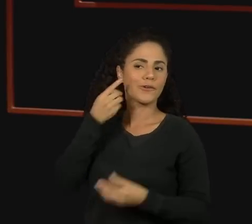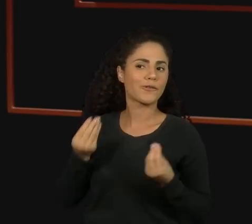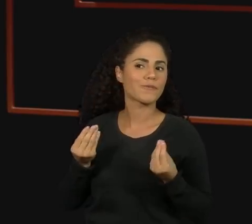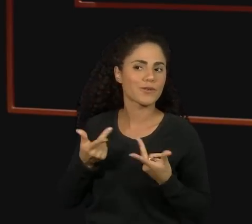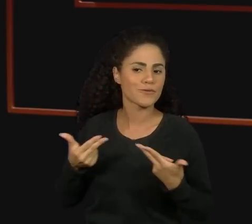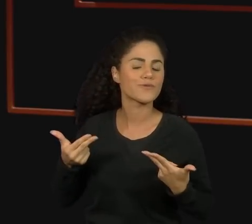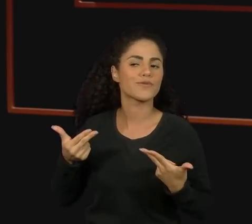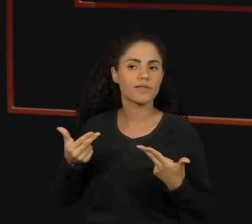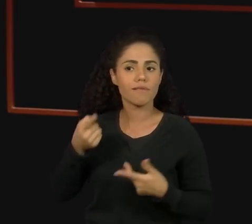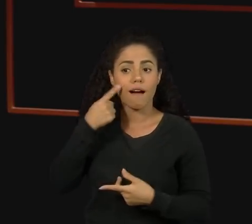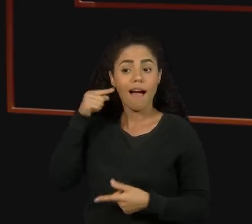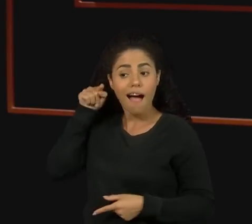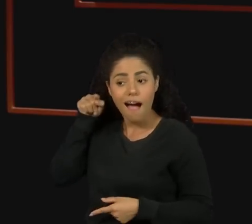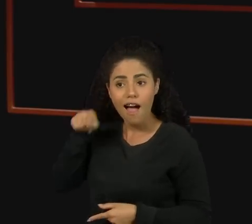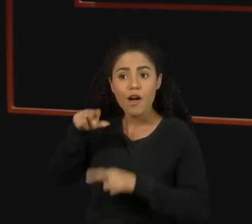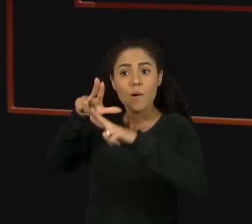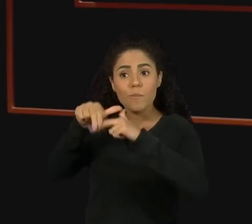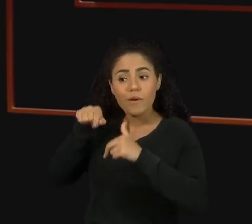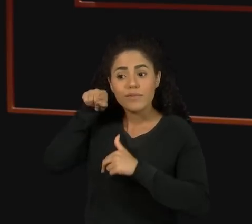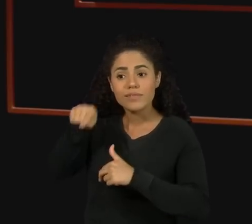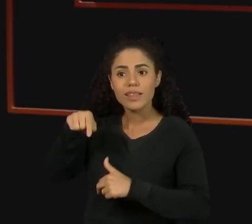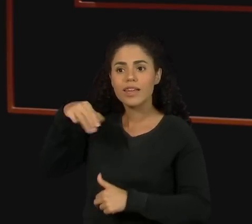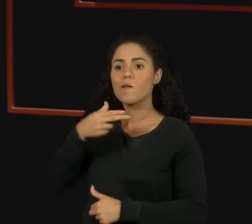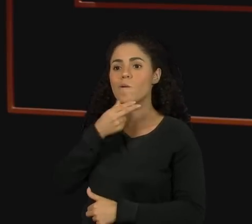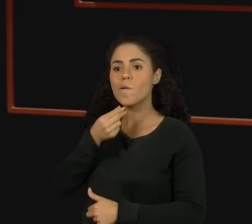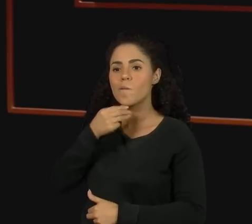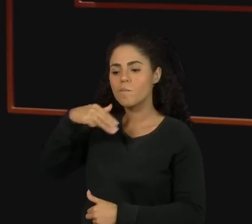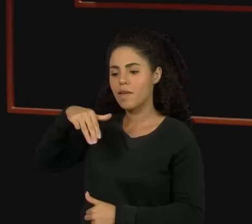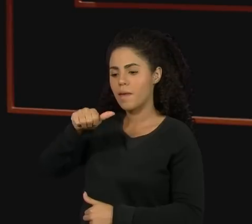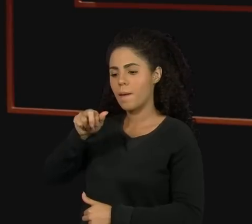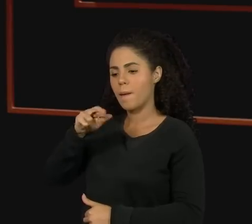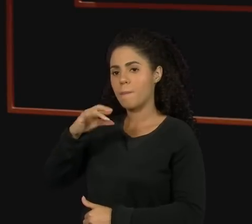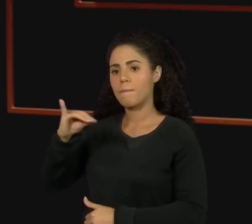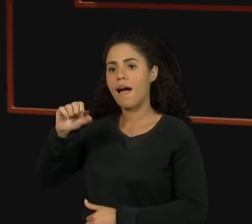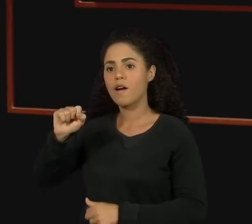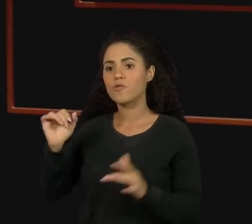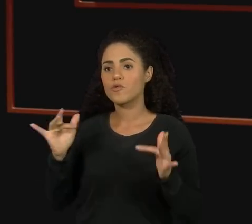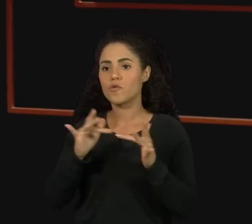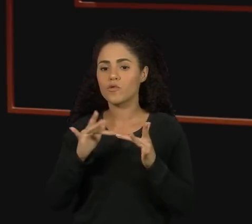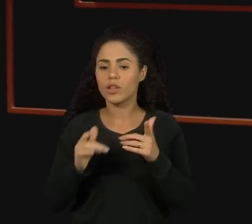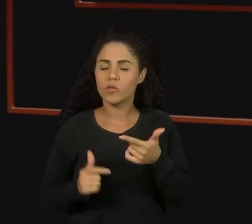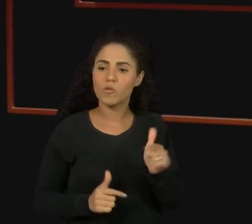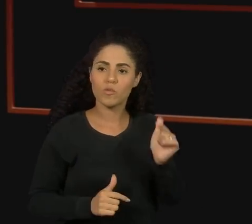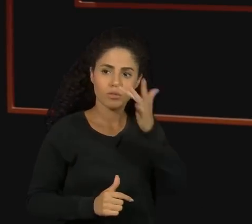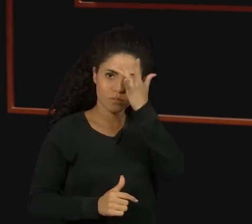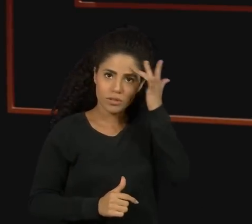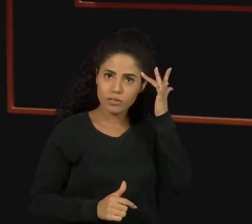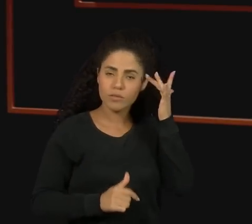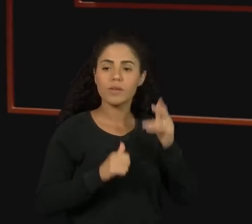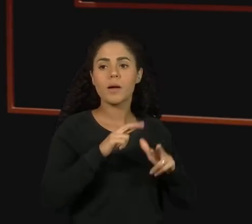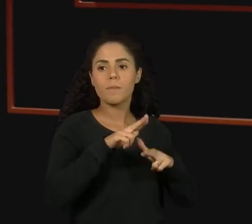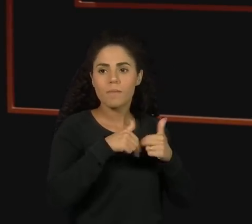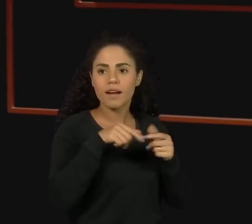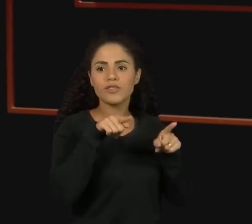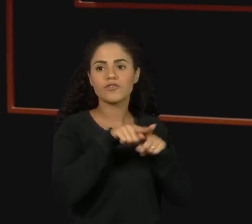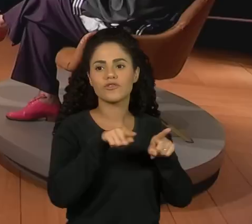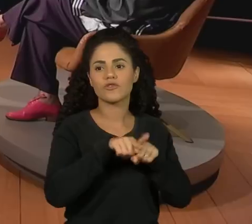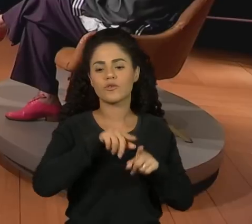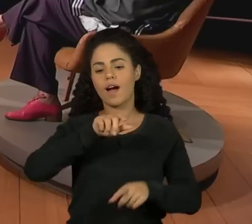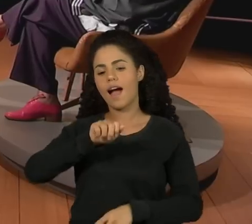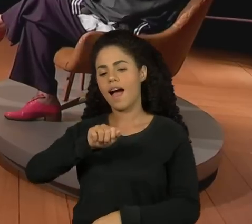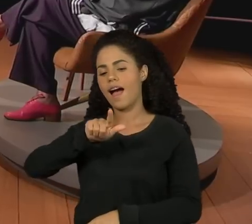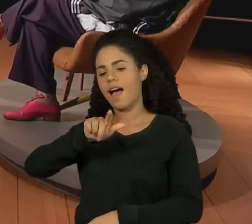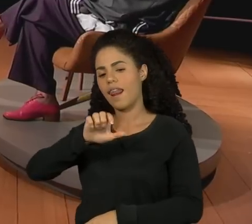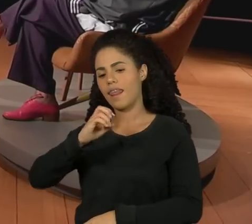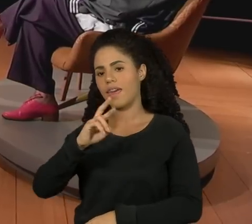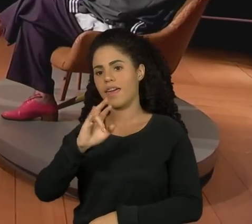né? Através do Marcos, eu tive contato com o Antônio Artaud, aí vem essa questão do alecrim, voltando,